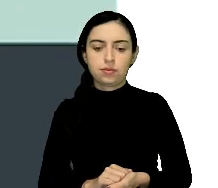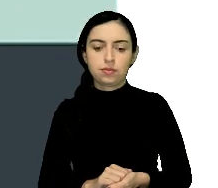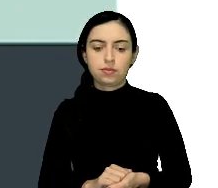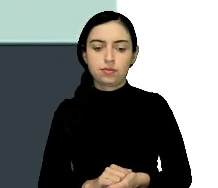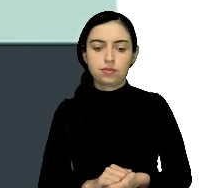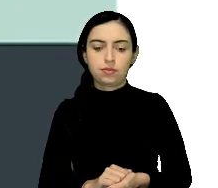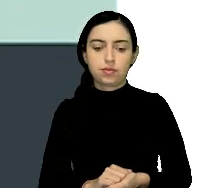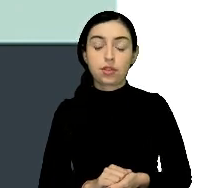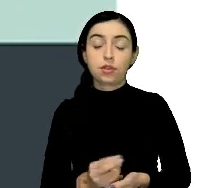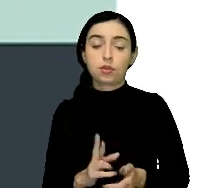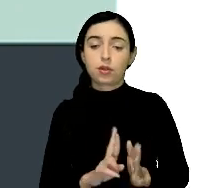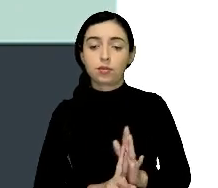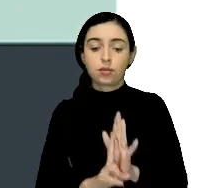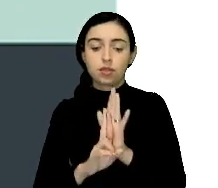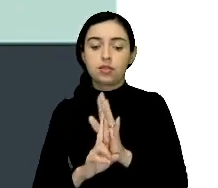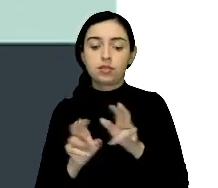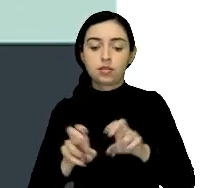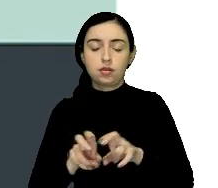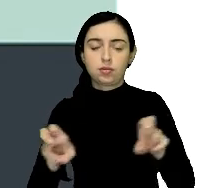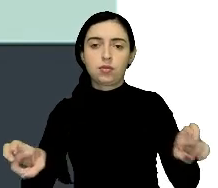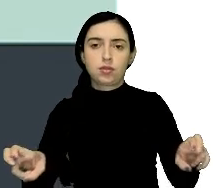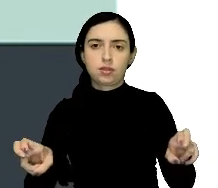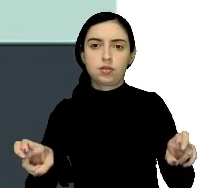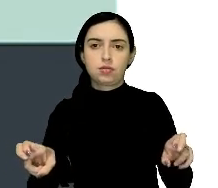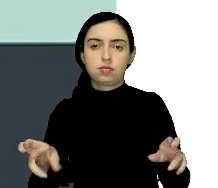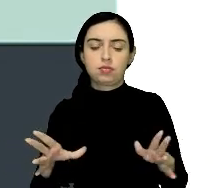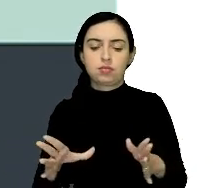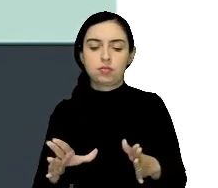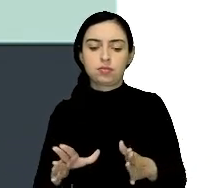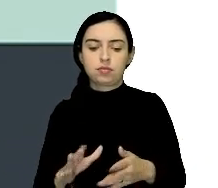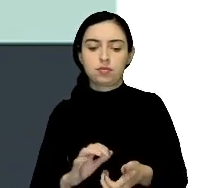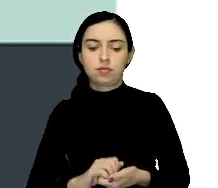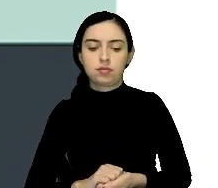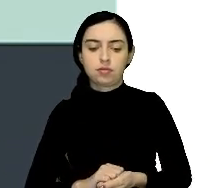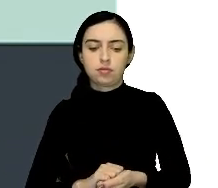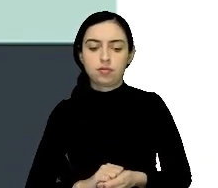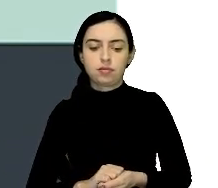aqui apresentando essa mesa. Vai